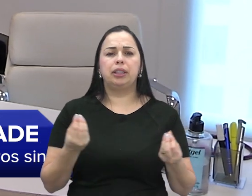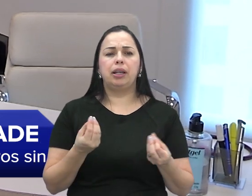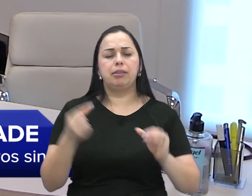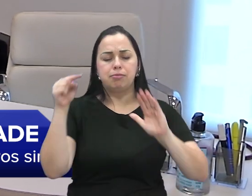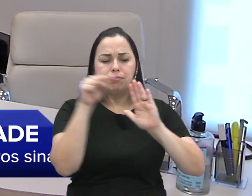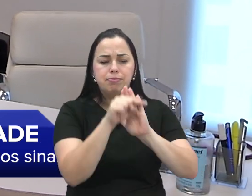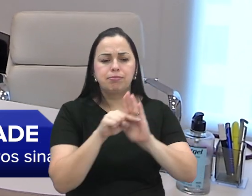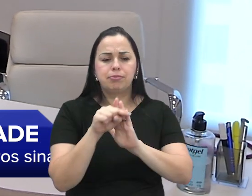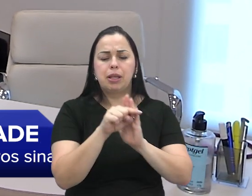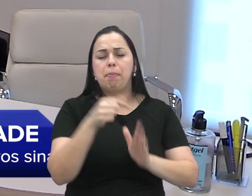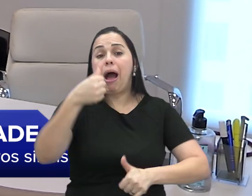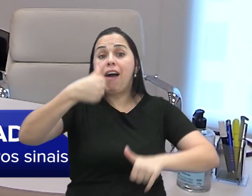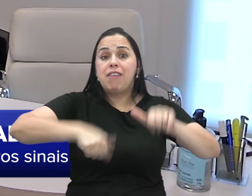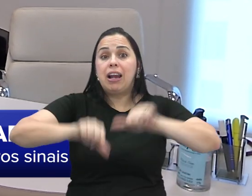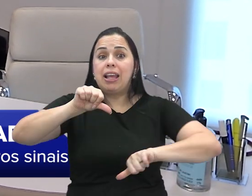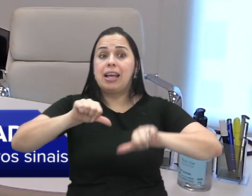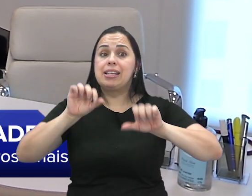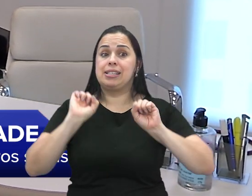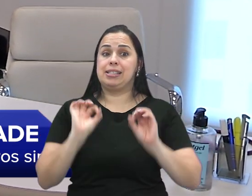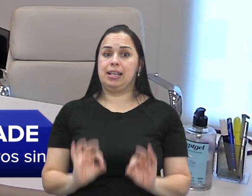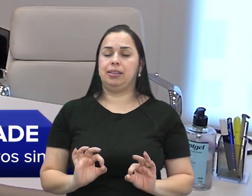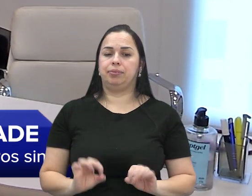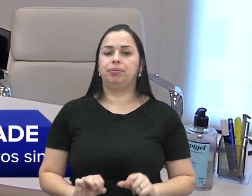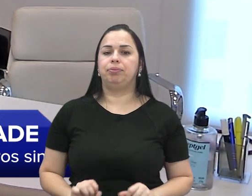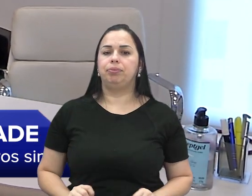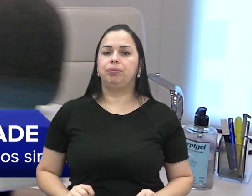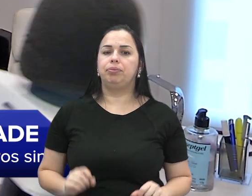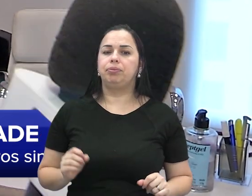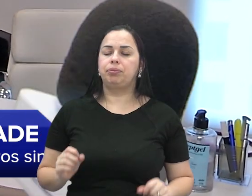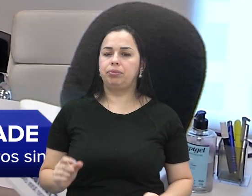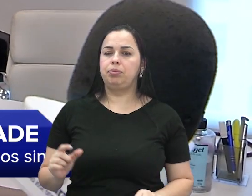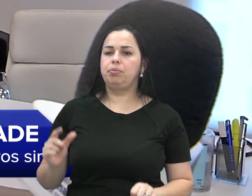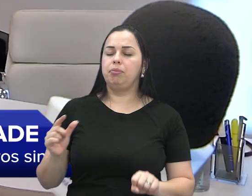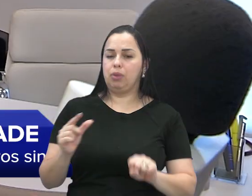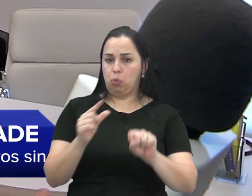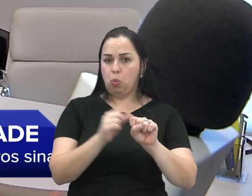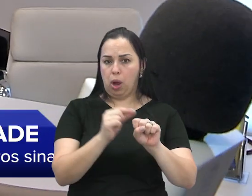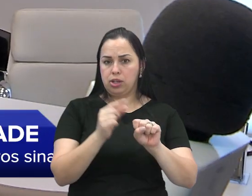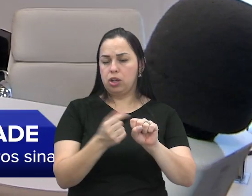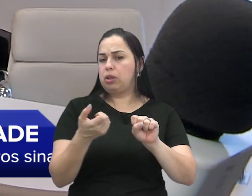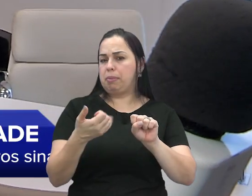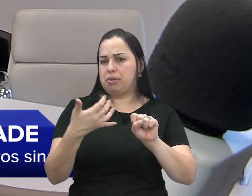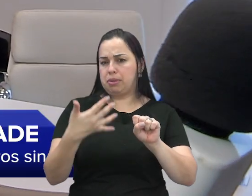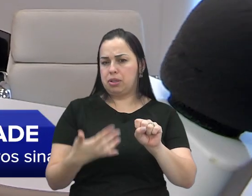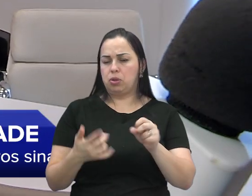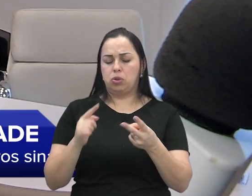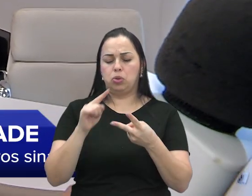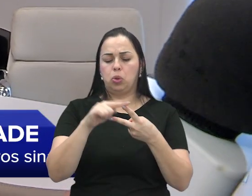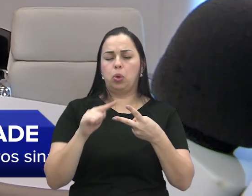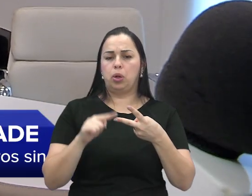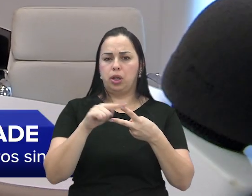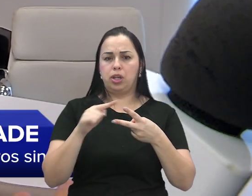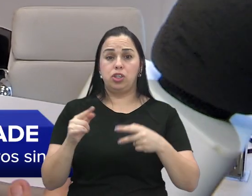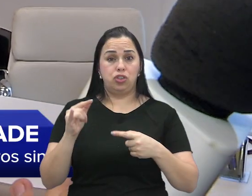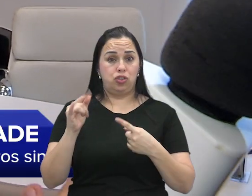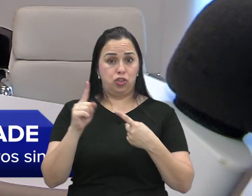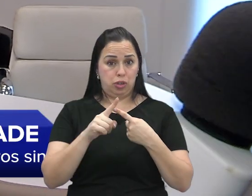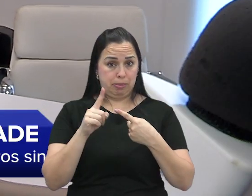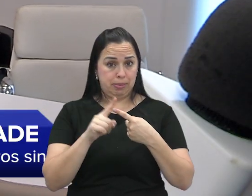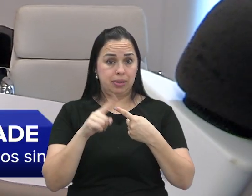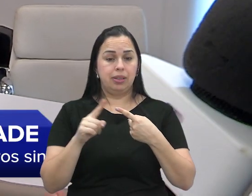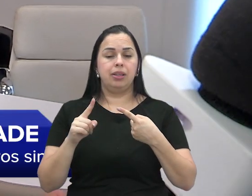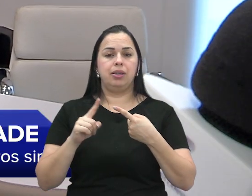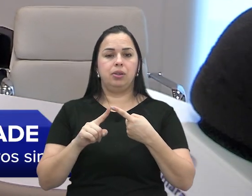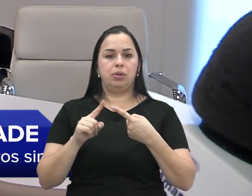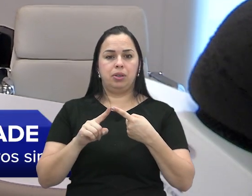de exames para fazer essa avaliação da composição corporal. O artigo também destacou, né, doutora, duas classificações de